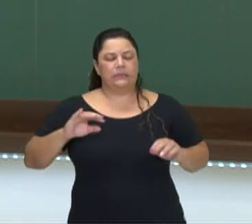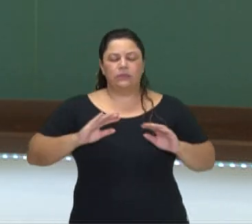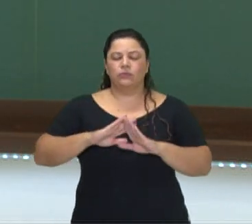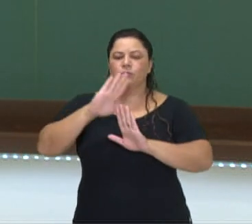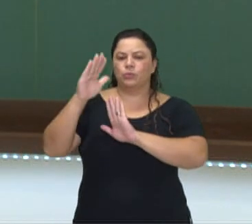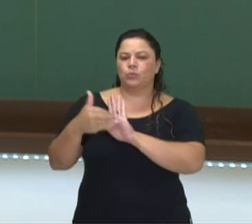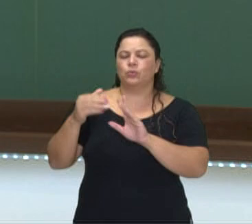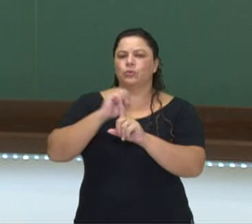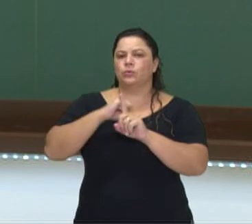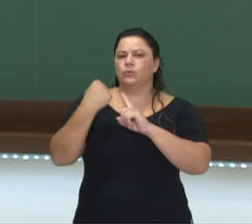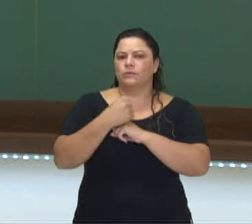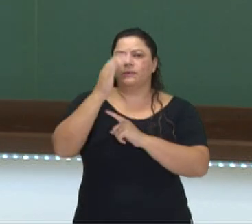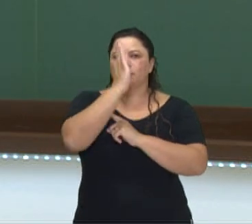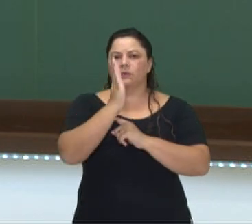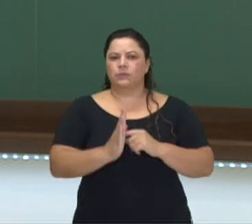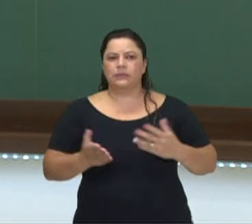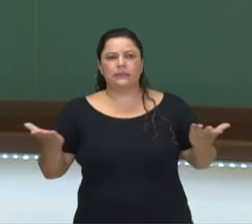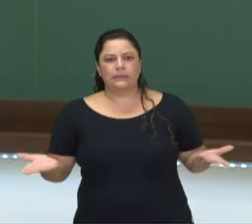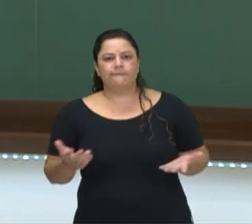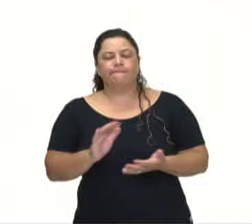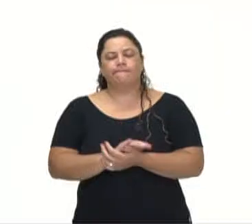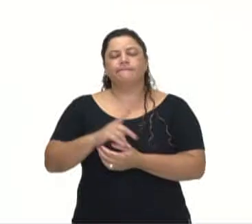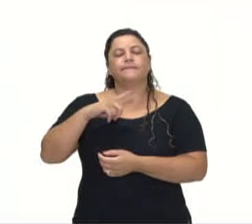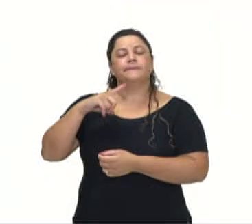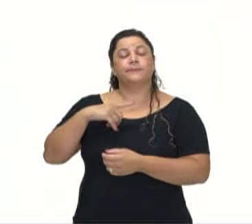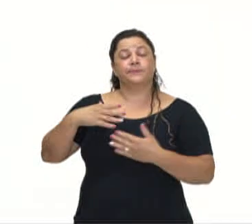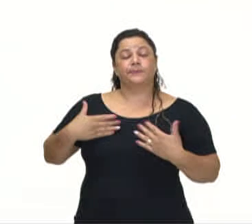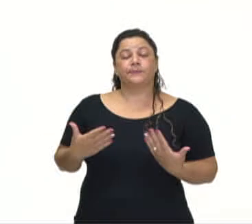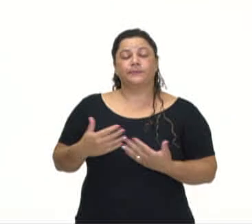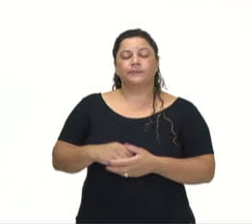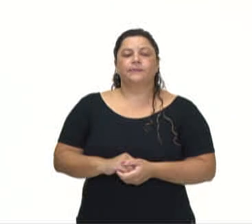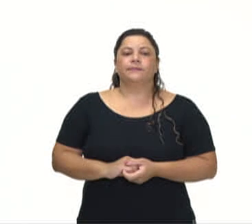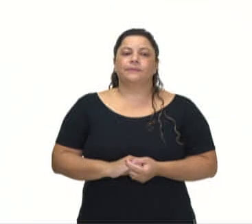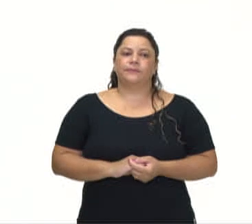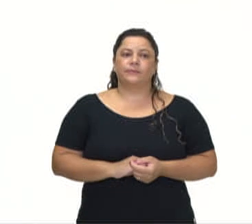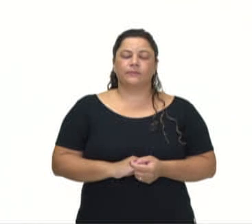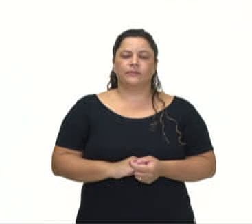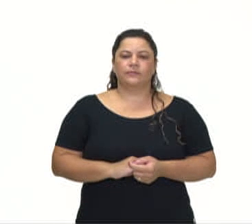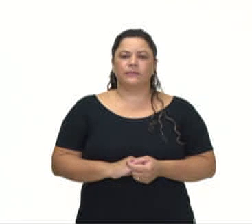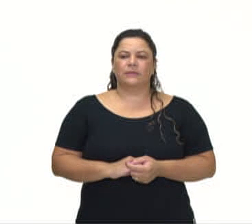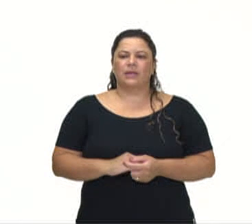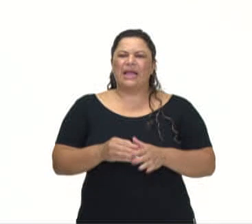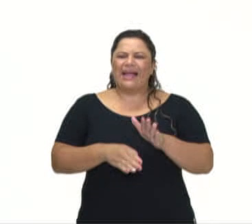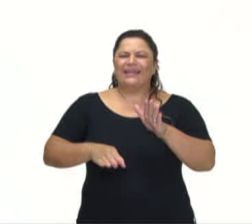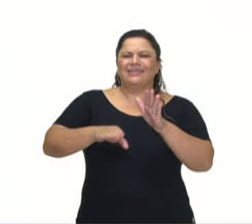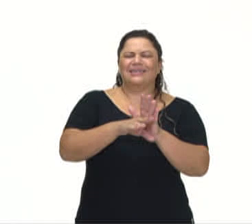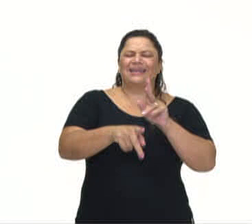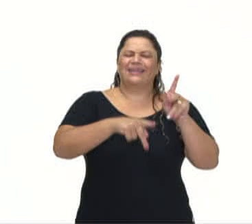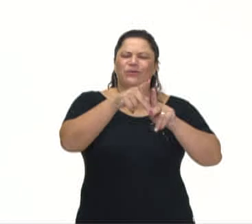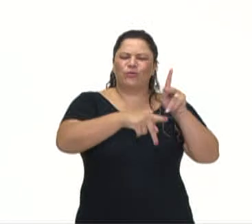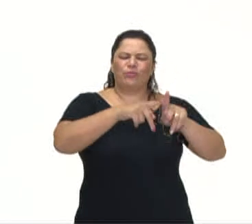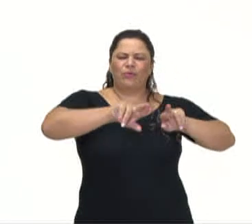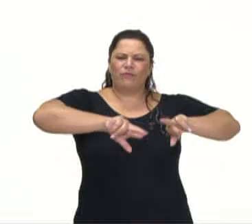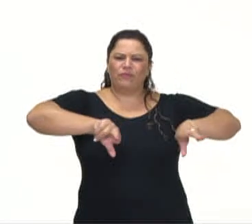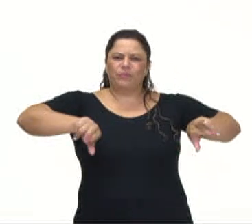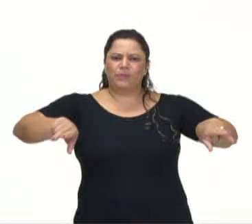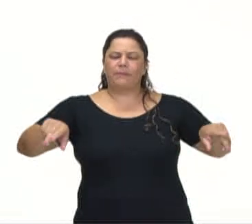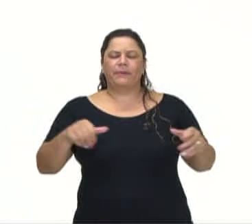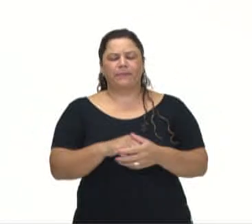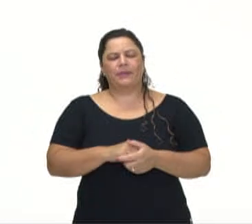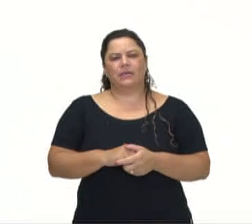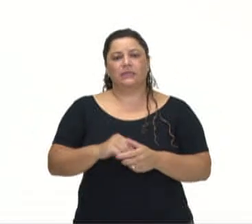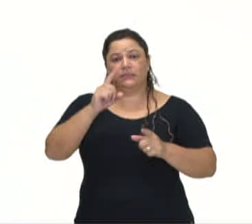brasileira, né? E aí, o que nós temos ali? A chegada de tantos povos, para a gente finalizar essa ideia da diversidade,